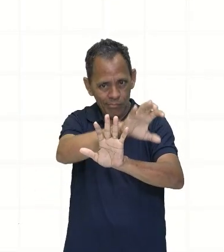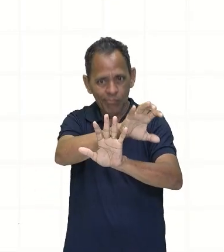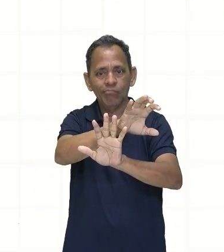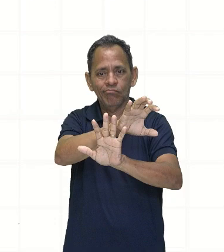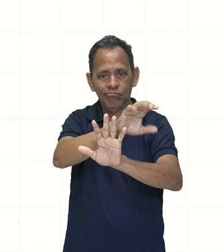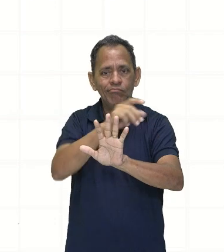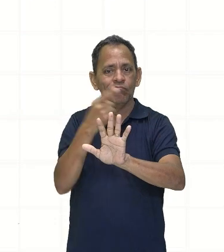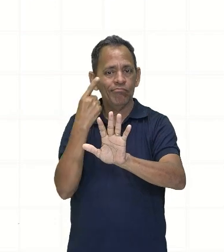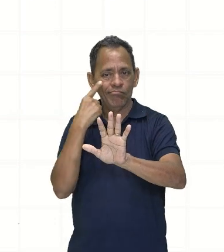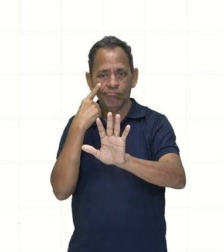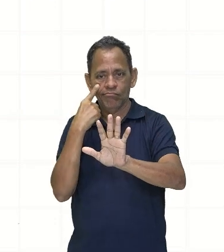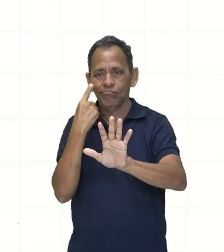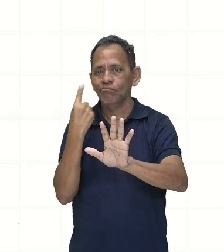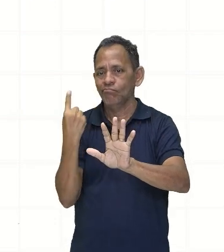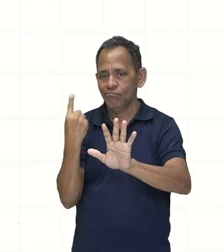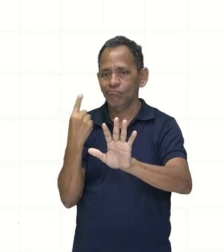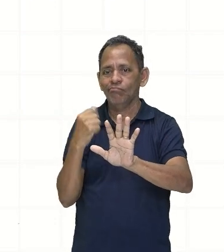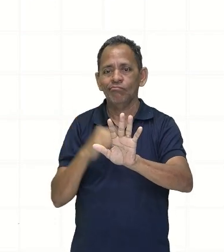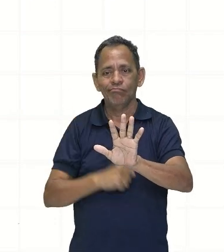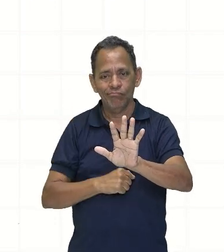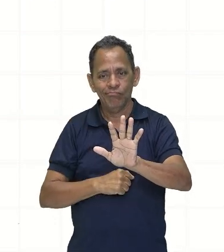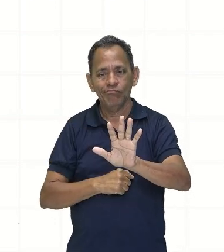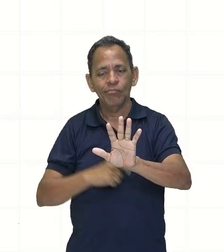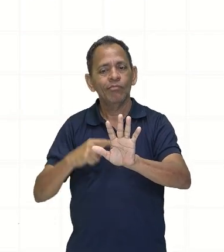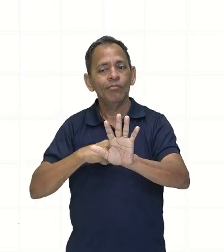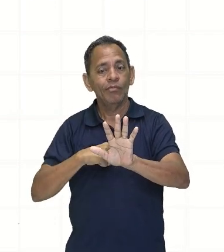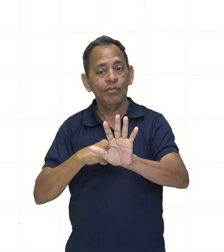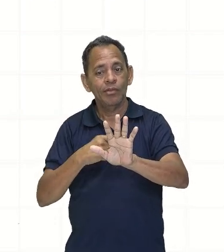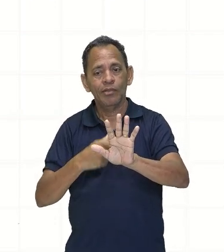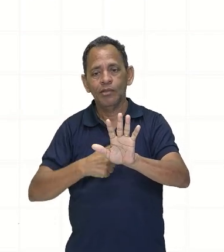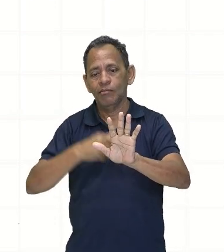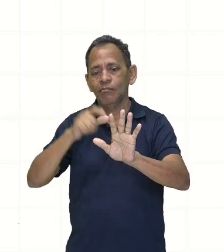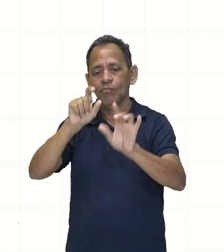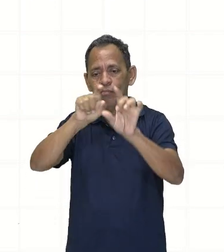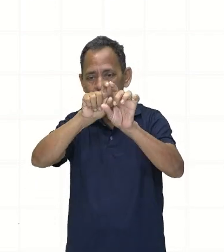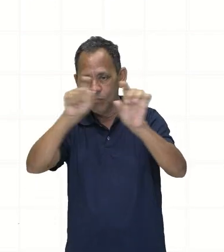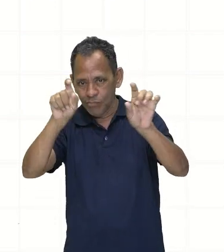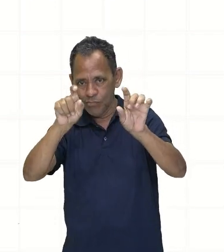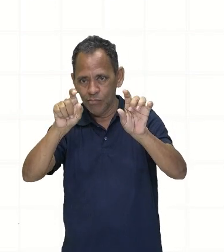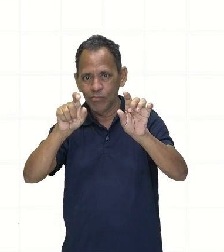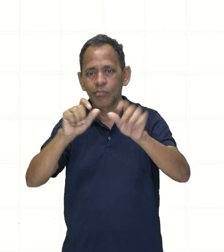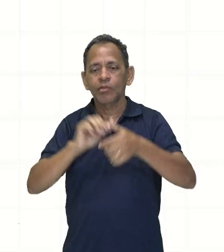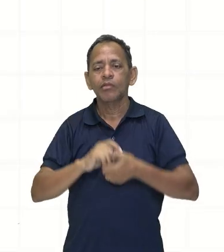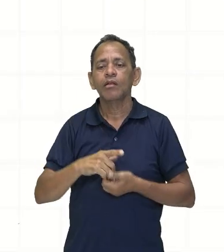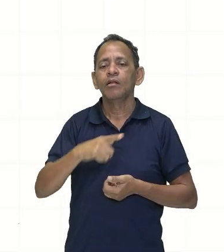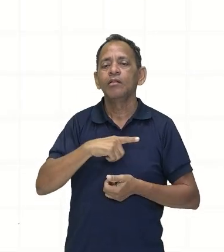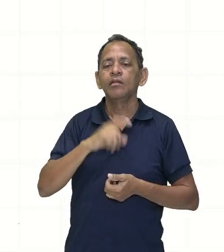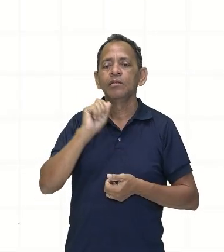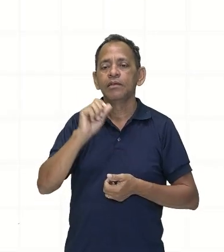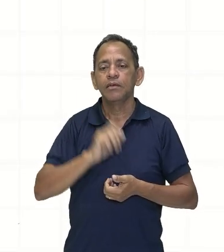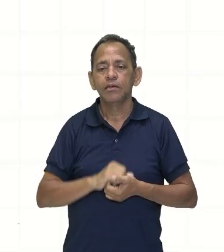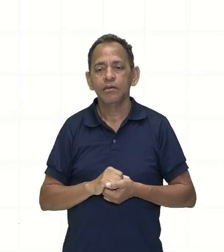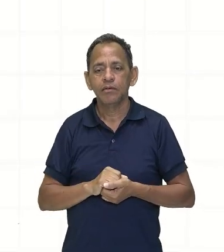observar aqui, tá bom? Essa primeira barrinha. E aí nós temos